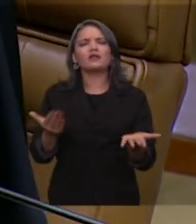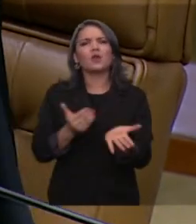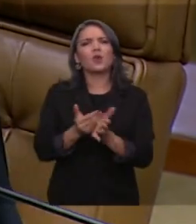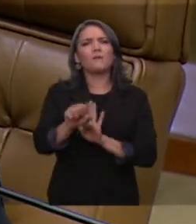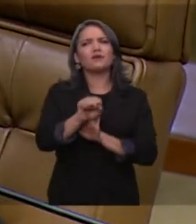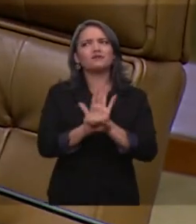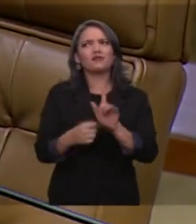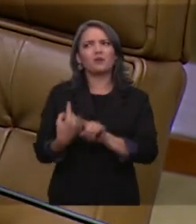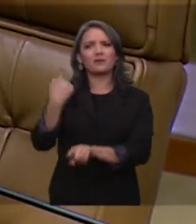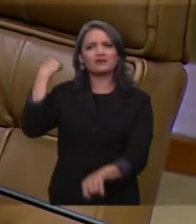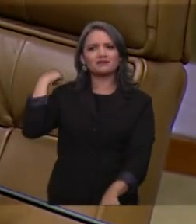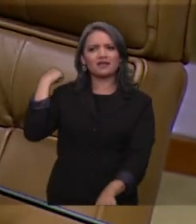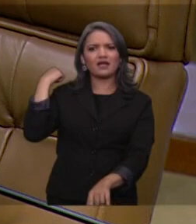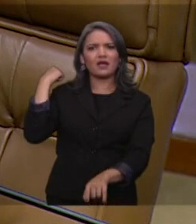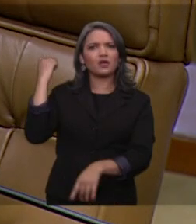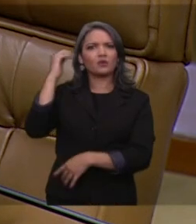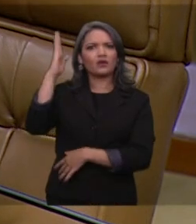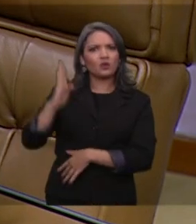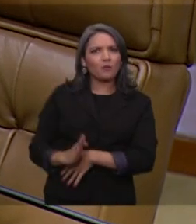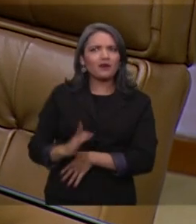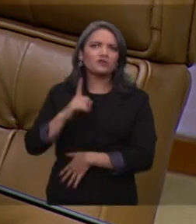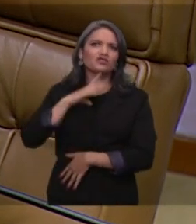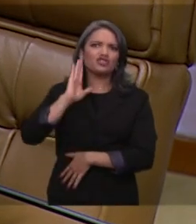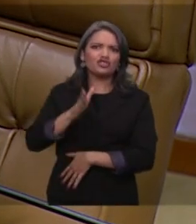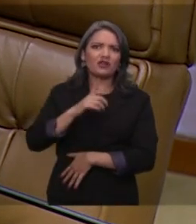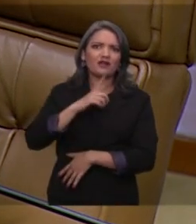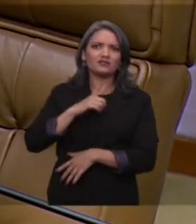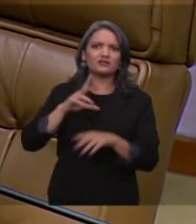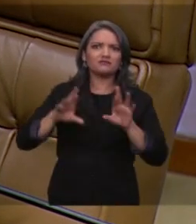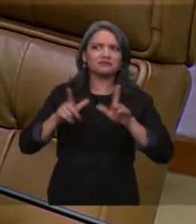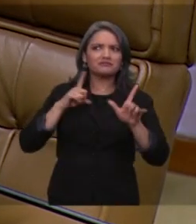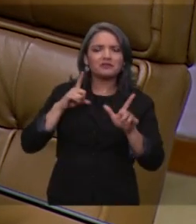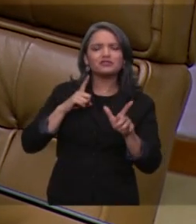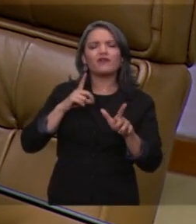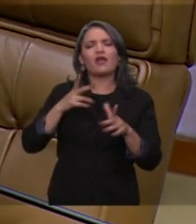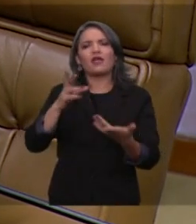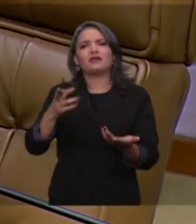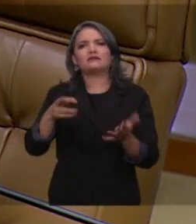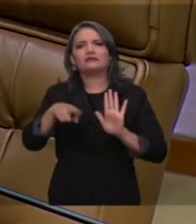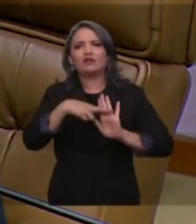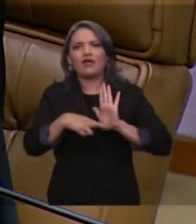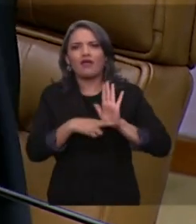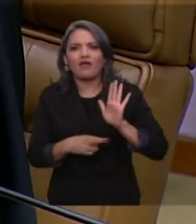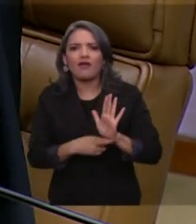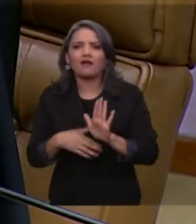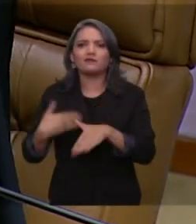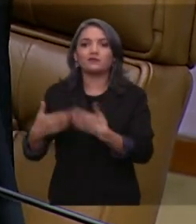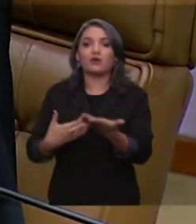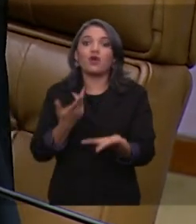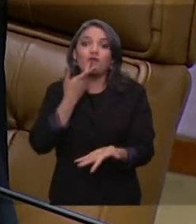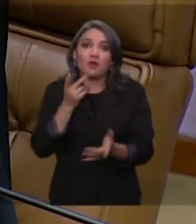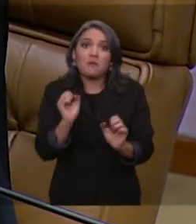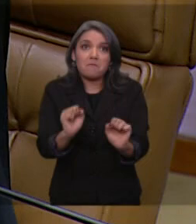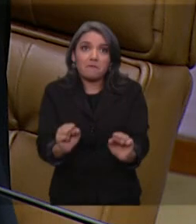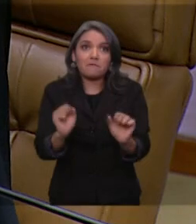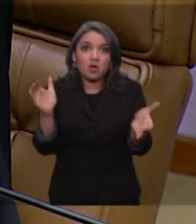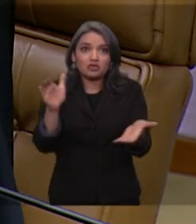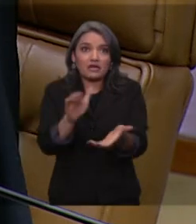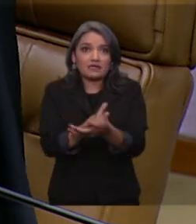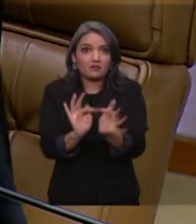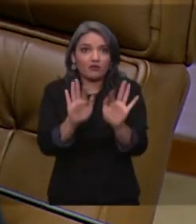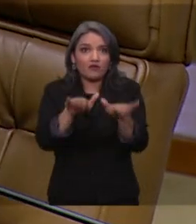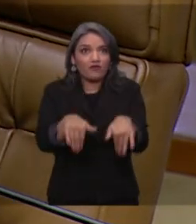é extremamente progressista em relação a isso, prevendo a possibilidade de dissolução do